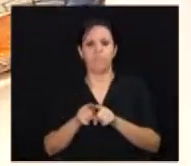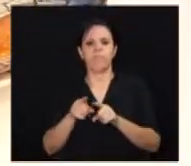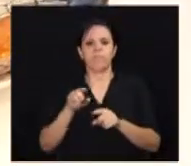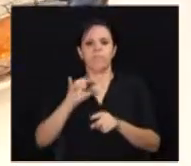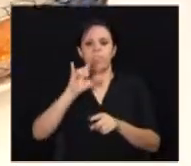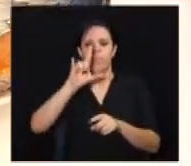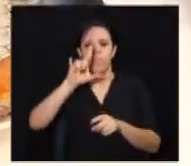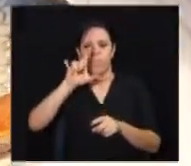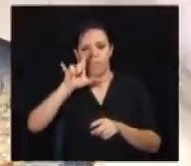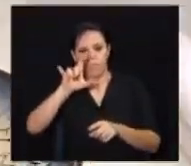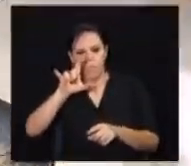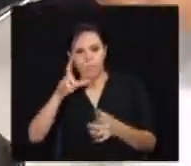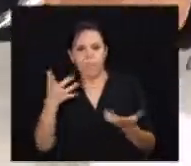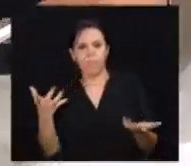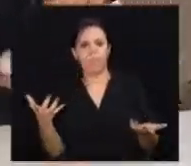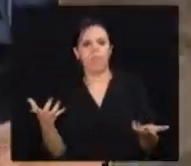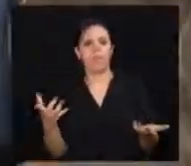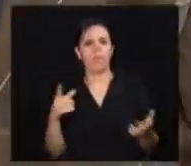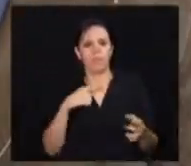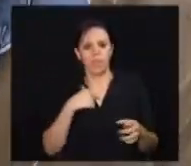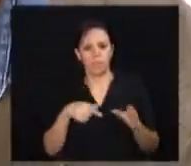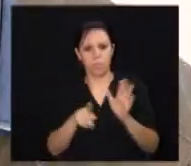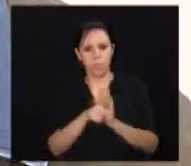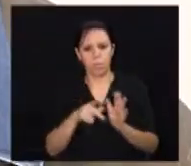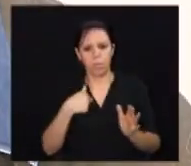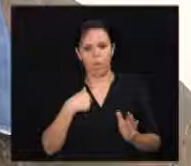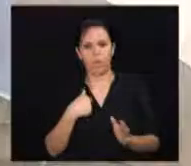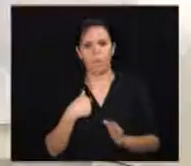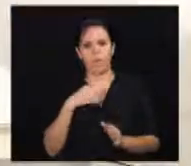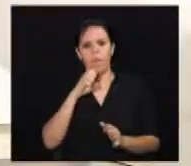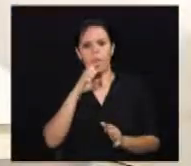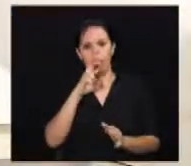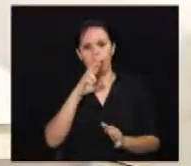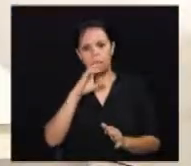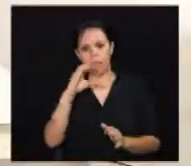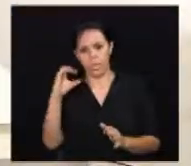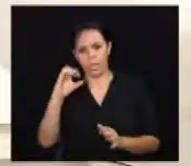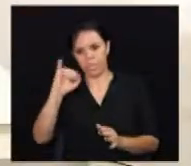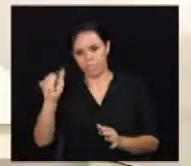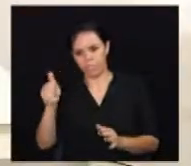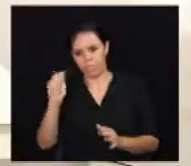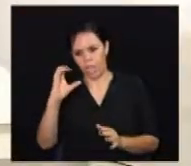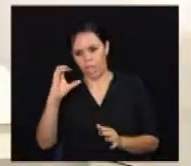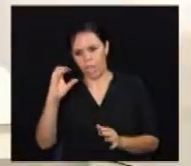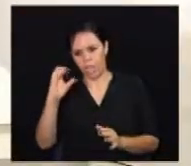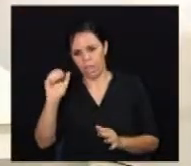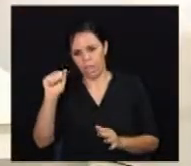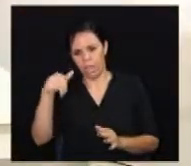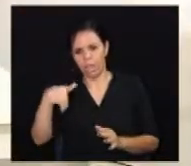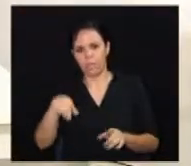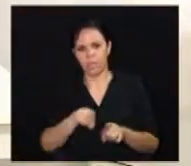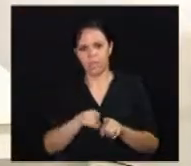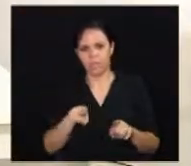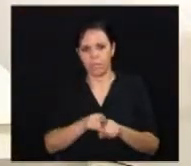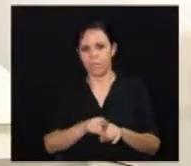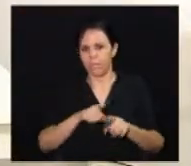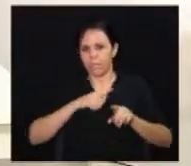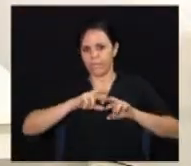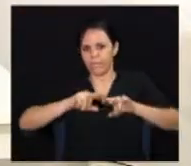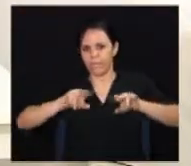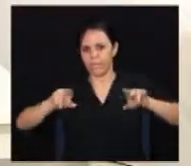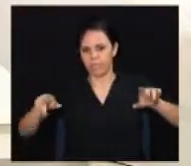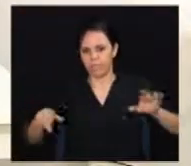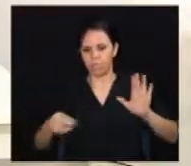Jacan. Tem o meu Instagram também, se alguém quiser acessar, Gabriel Macarenco. A gente tem as receitas